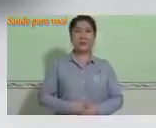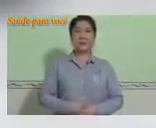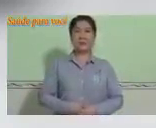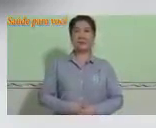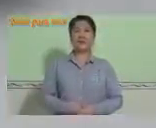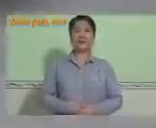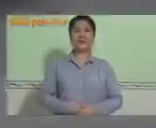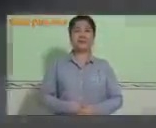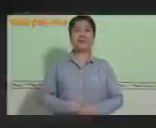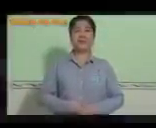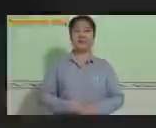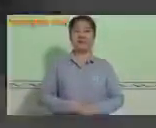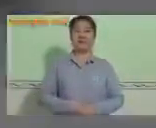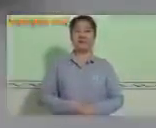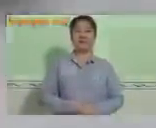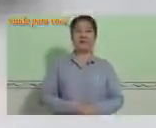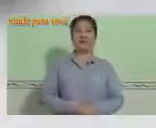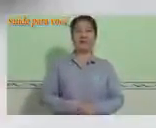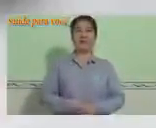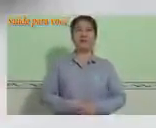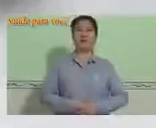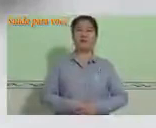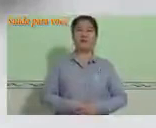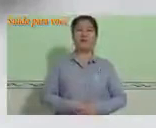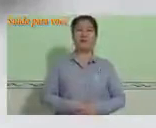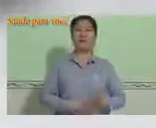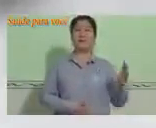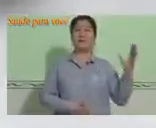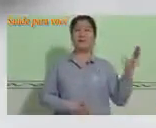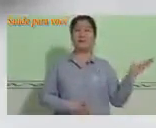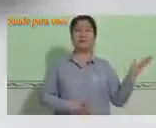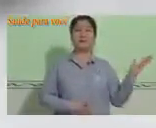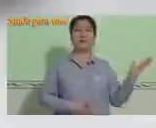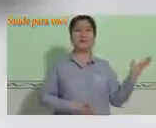PODSERUMAEXCLNTE é estratégia para utilizar antes de ir para a cama, vírgula,